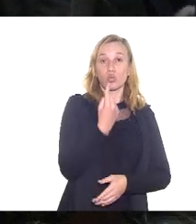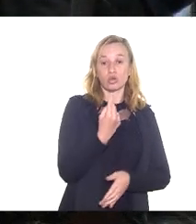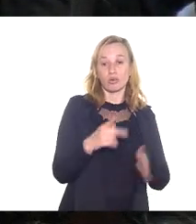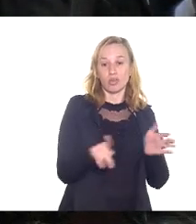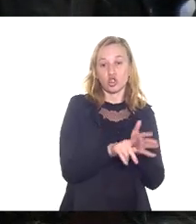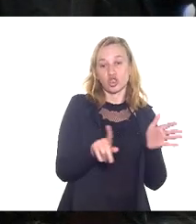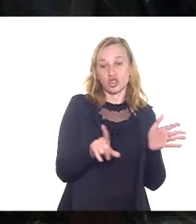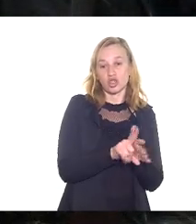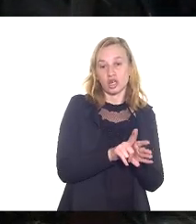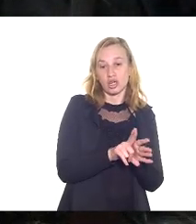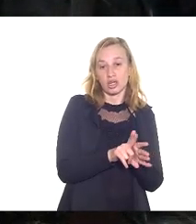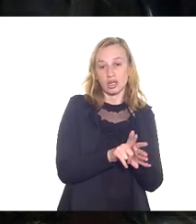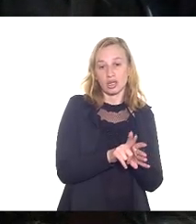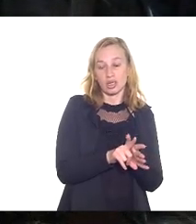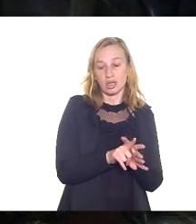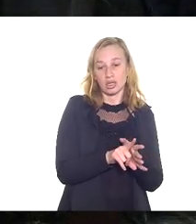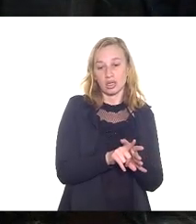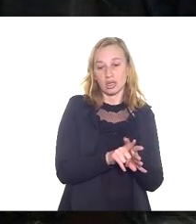discussão única.